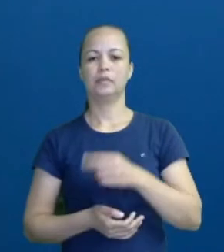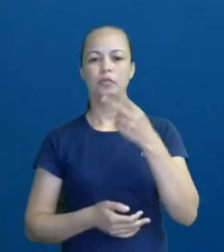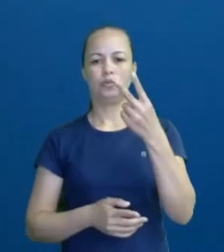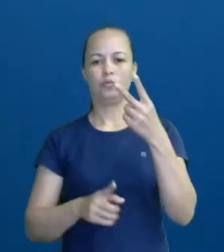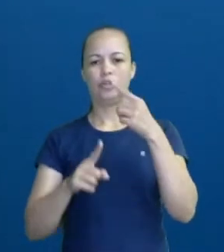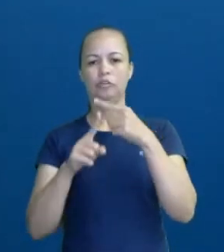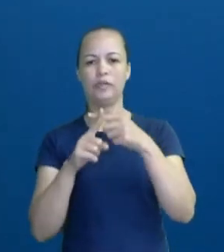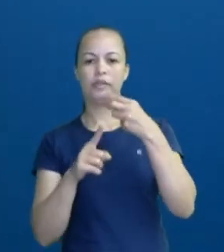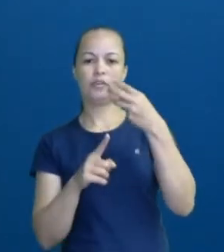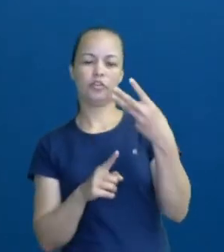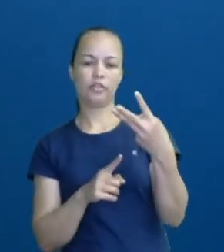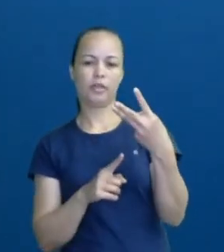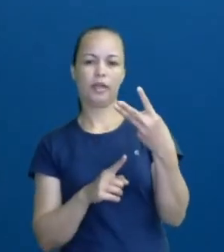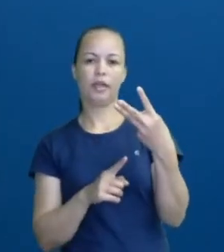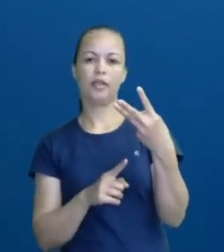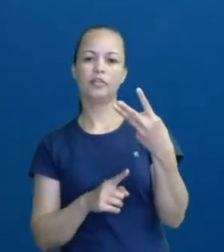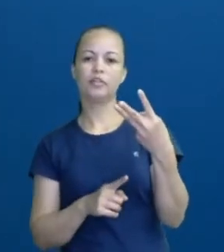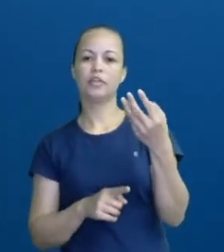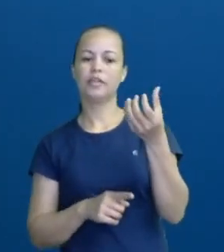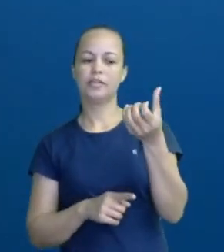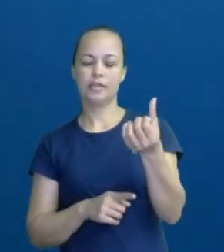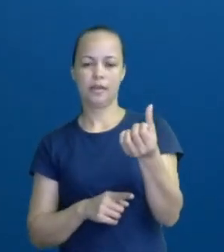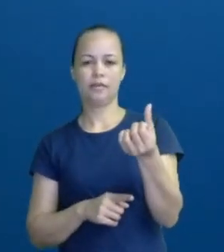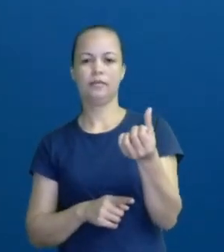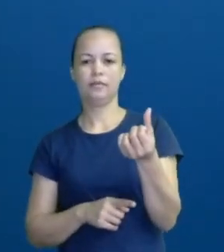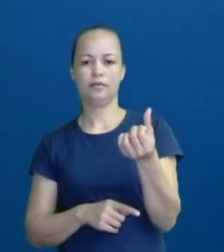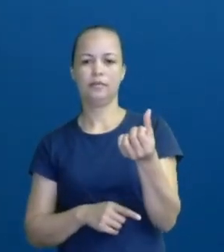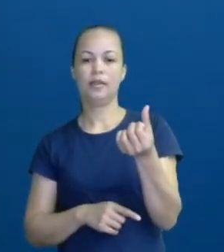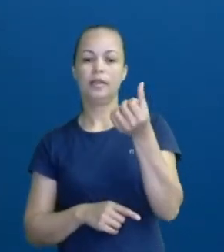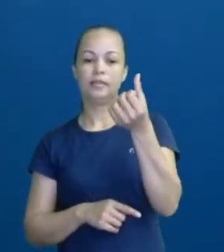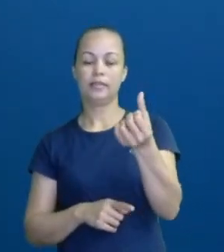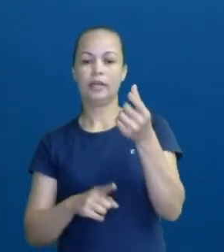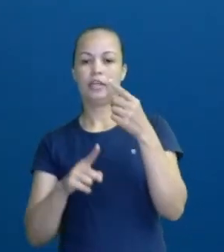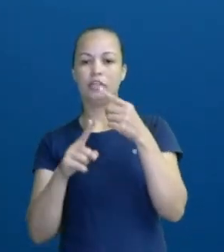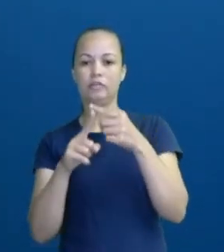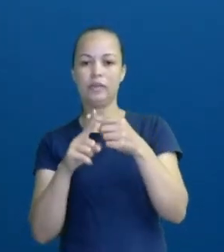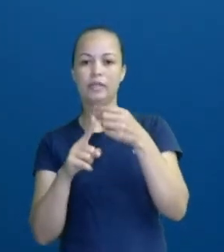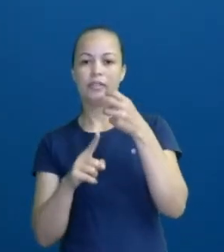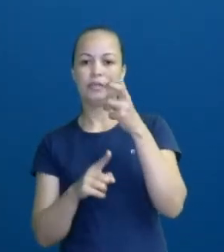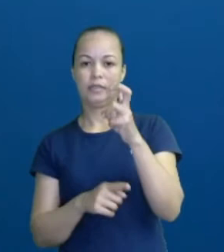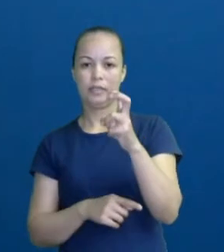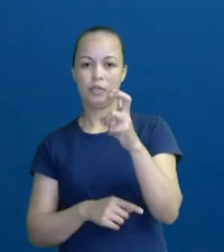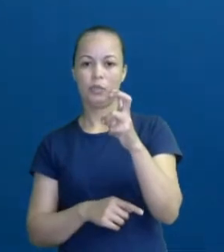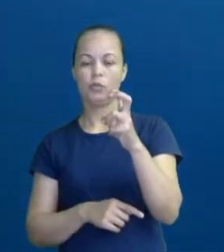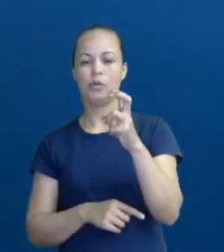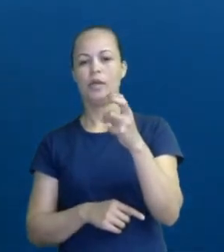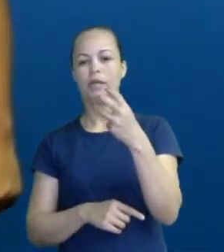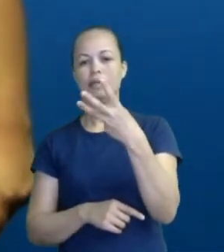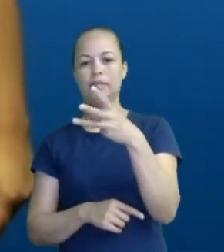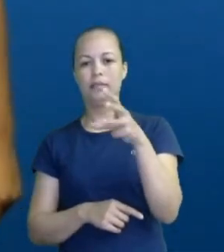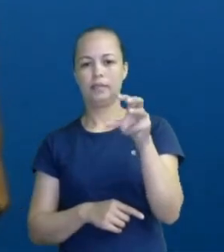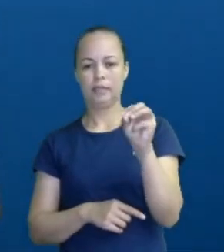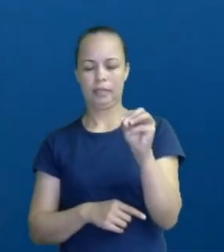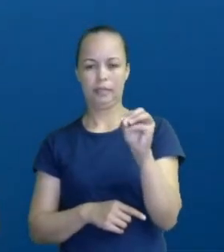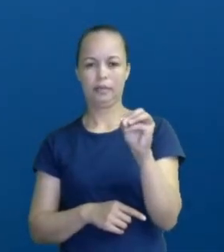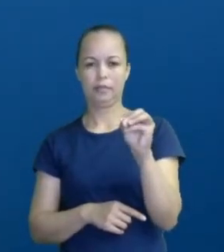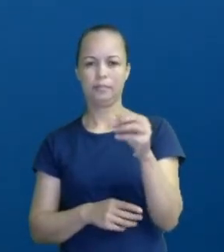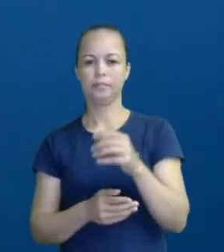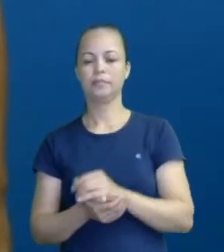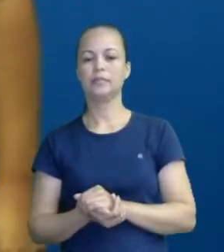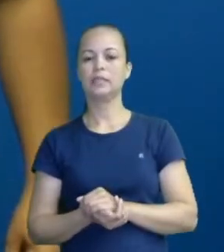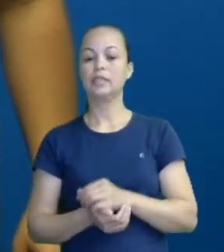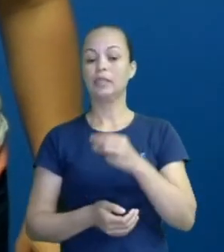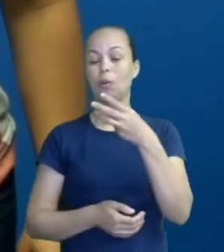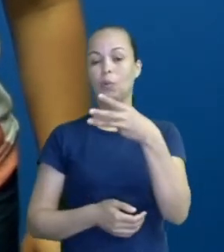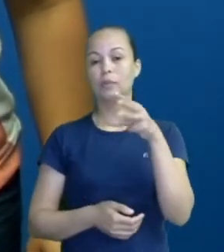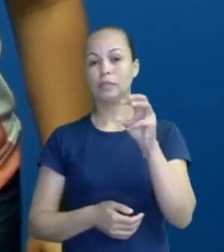2 vezes 3, 6. 6 vezes 5, 30. Então, 30